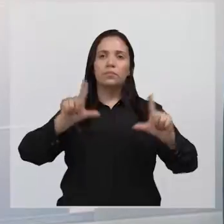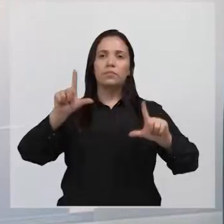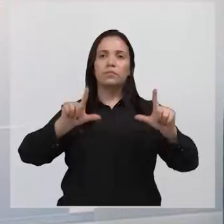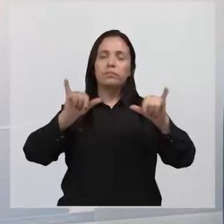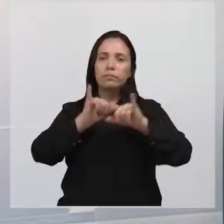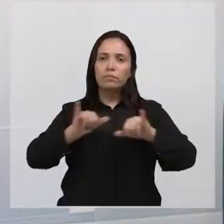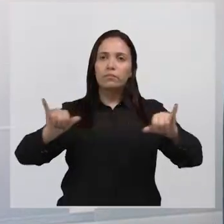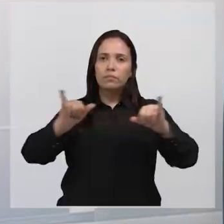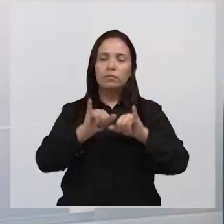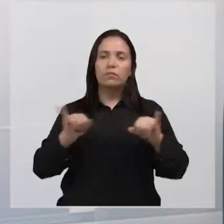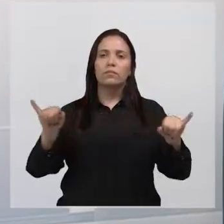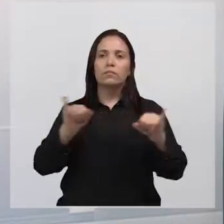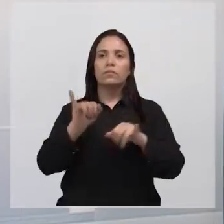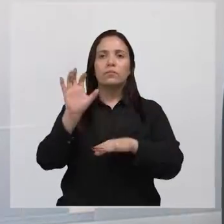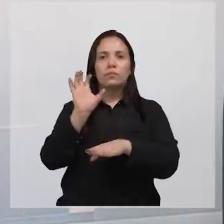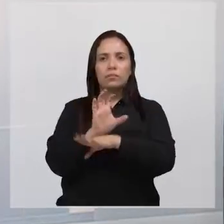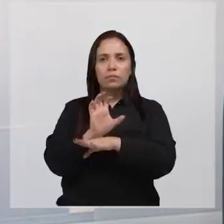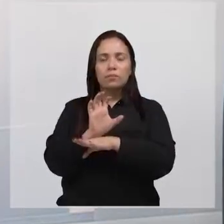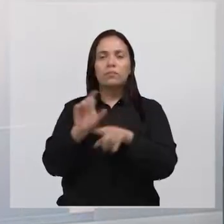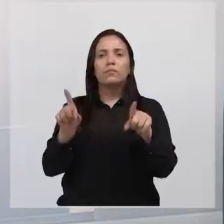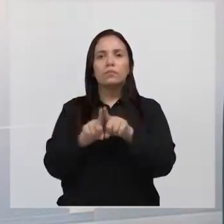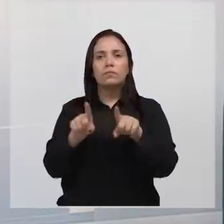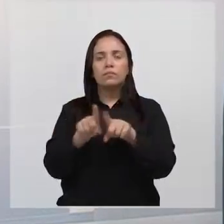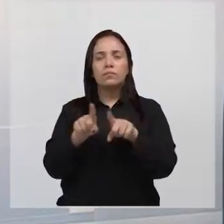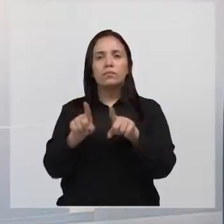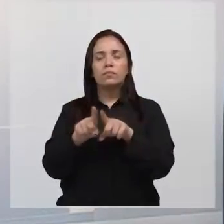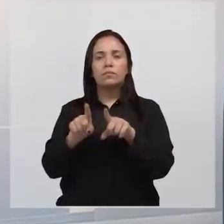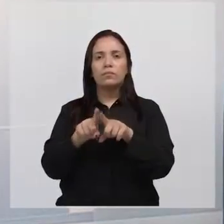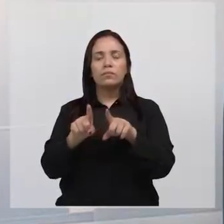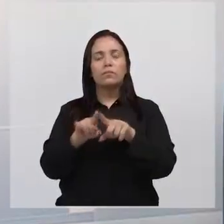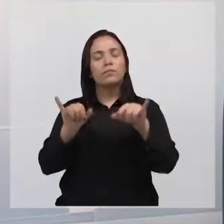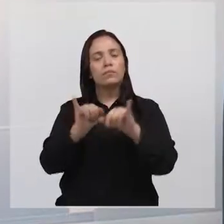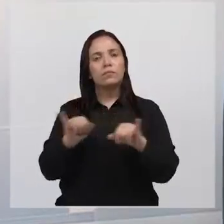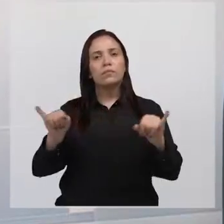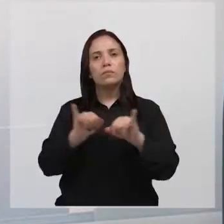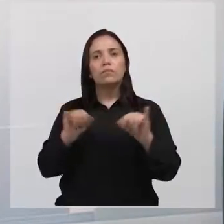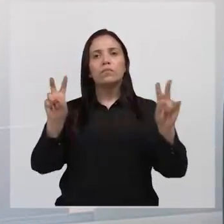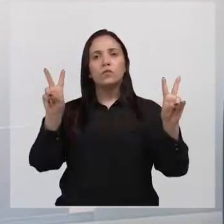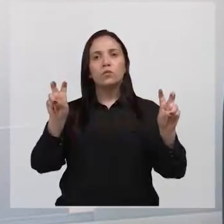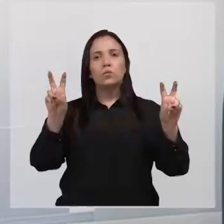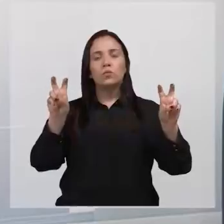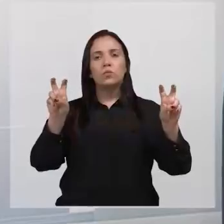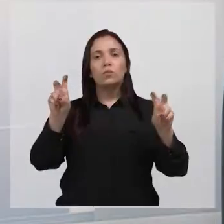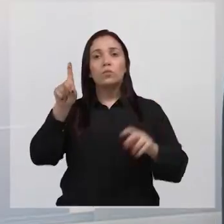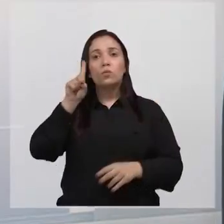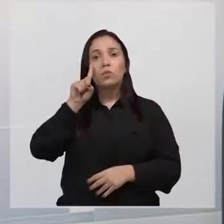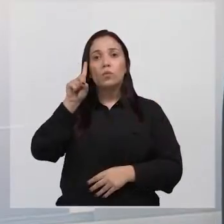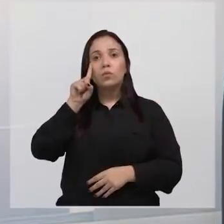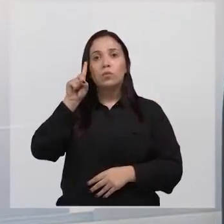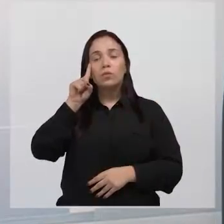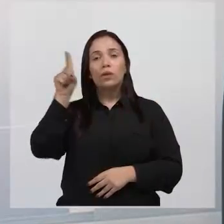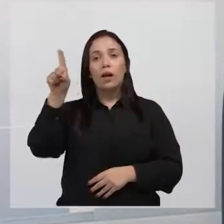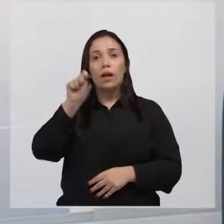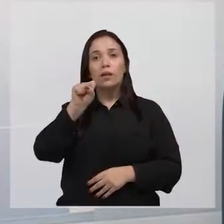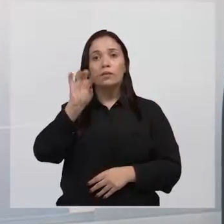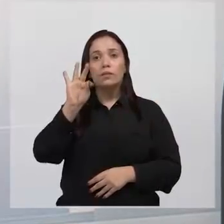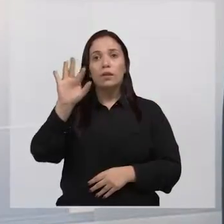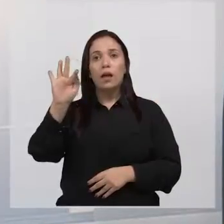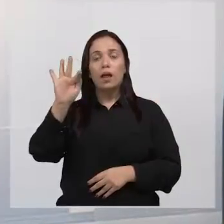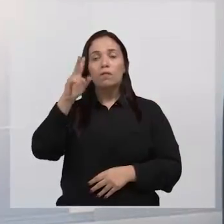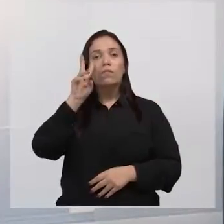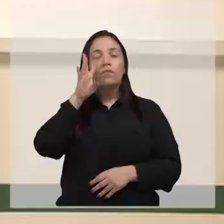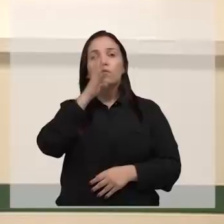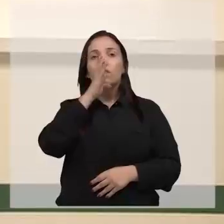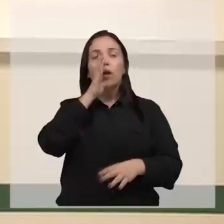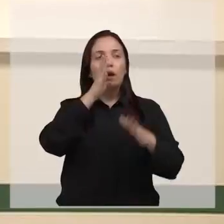noticiários da TV a cabo ou canal fechado passam a sessão quase na íntegra do Supremo Tribunal Federal? Hoje mesmo,